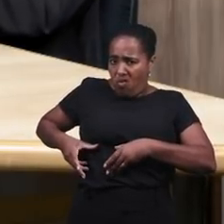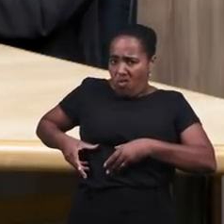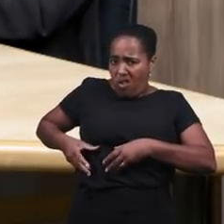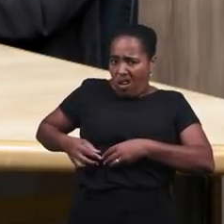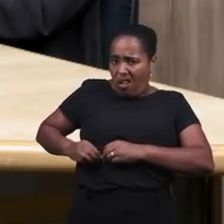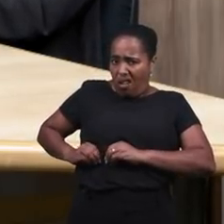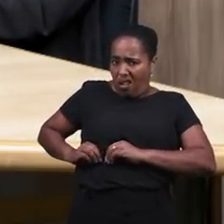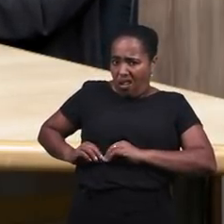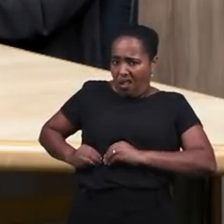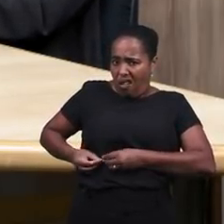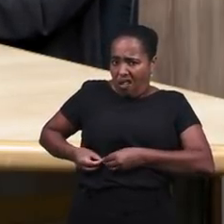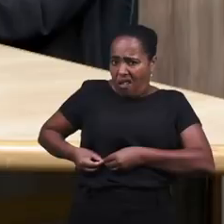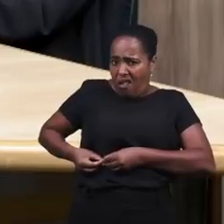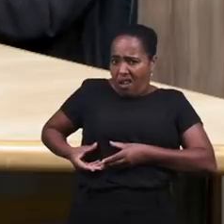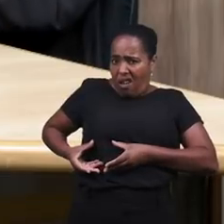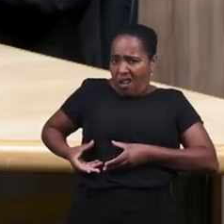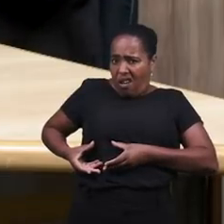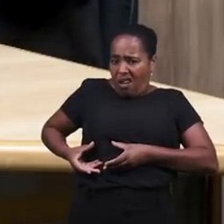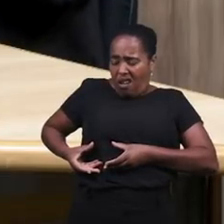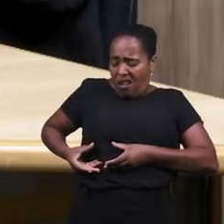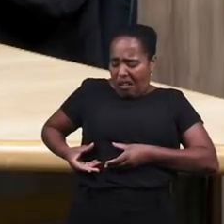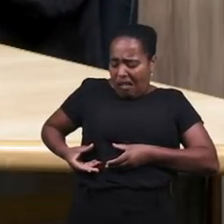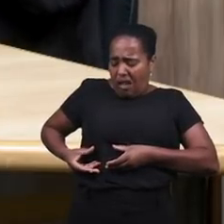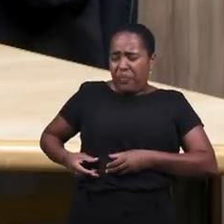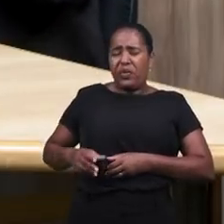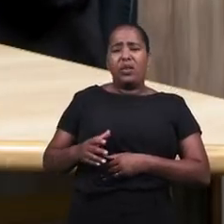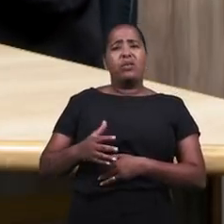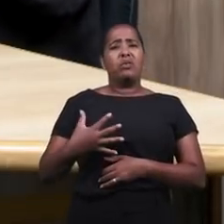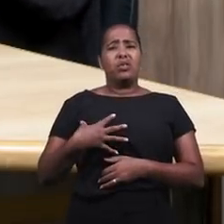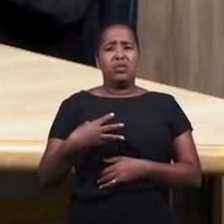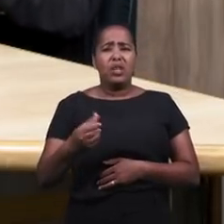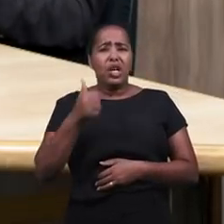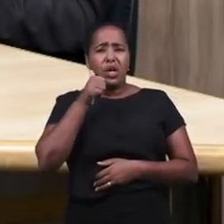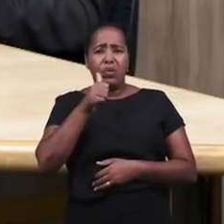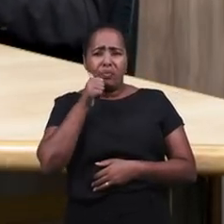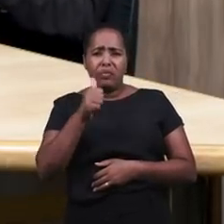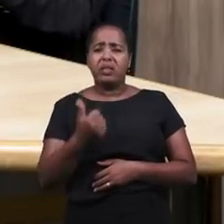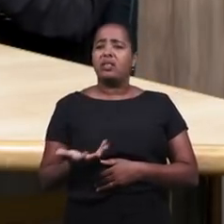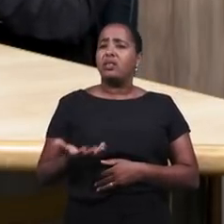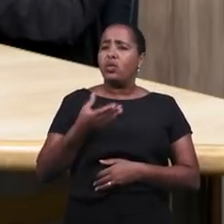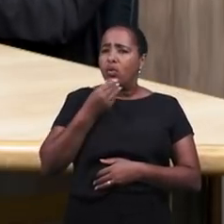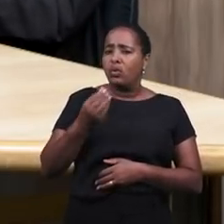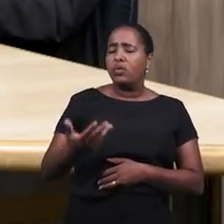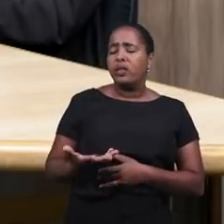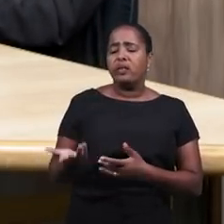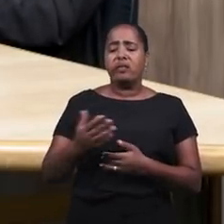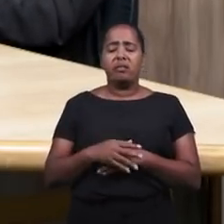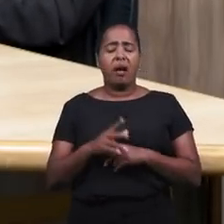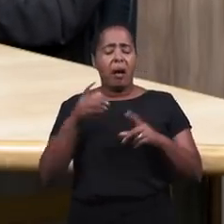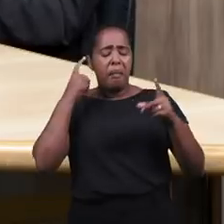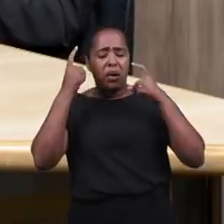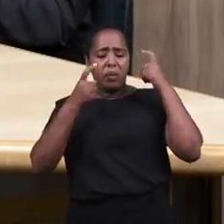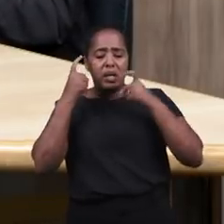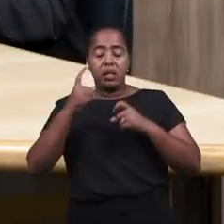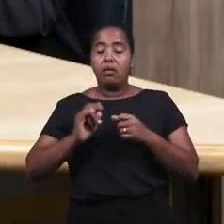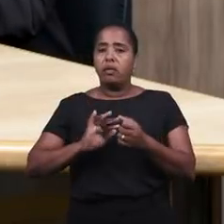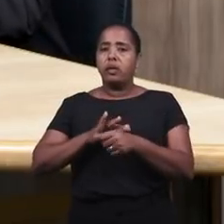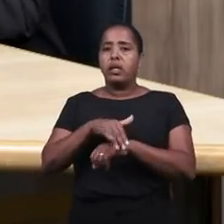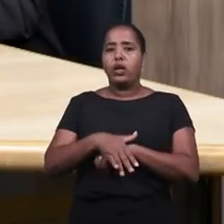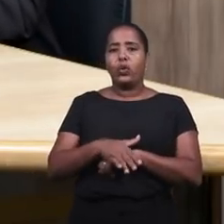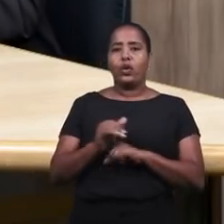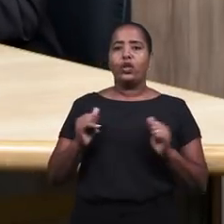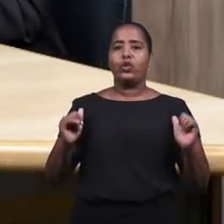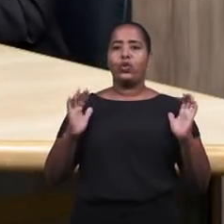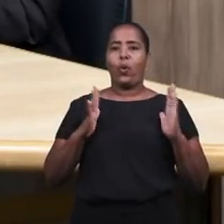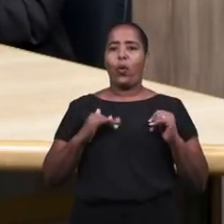E aquela luta ali, os filhos, né? Eu tinha muito preocupado e tal. Naquela noite